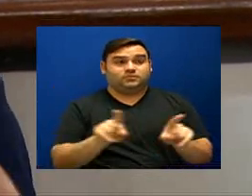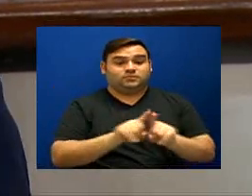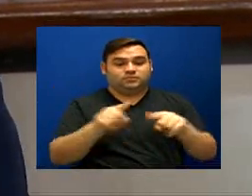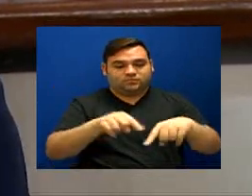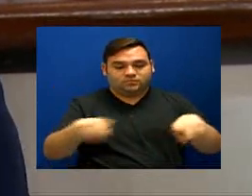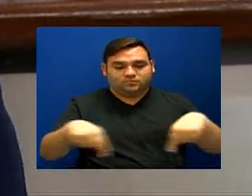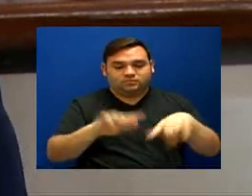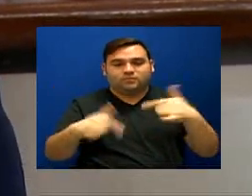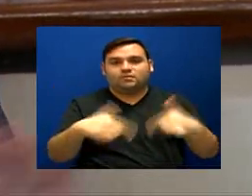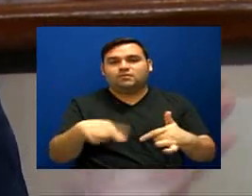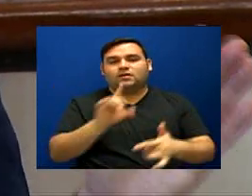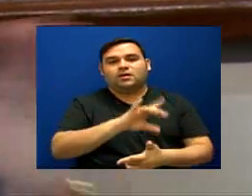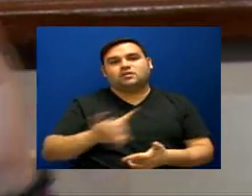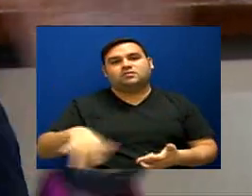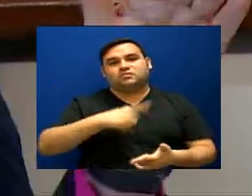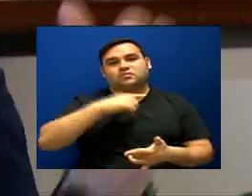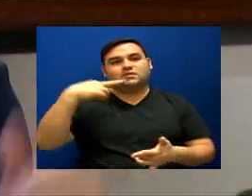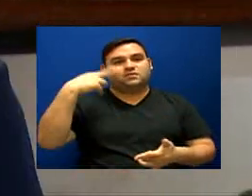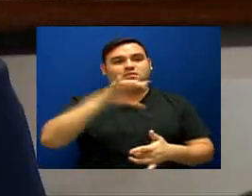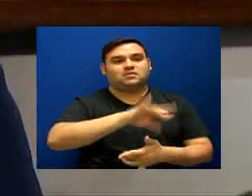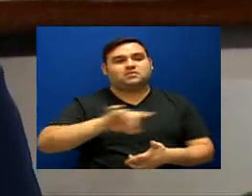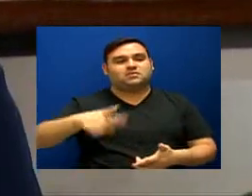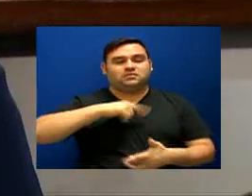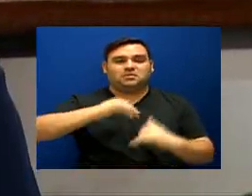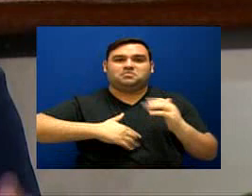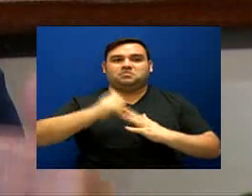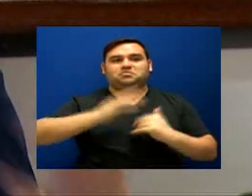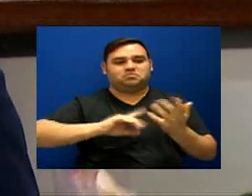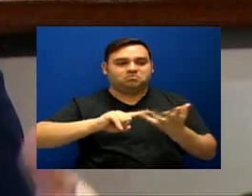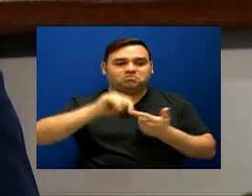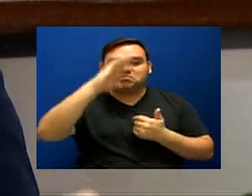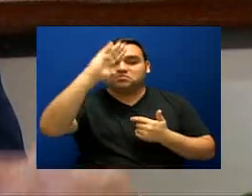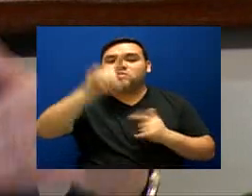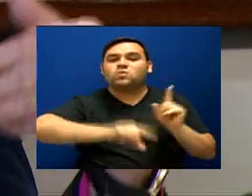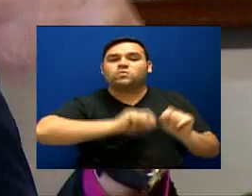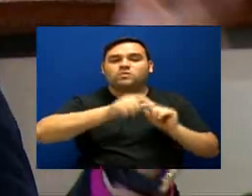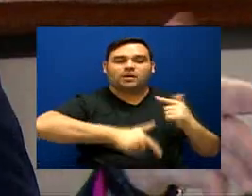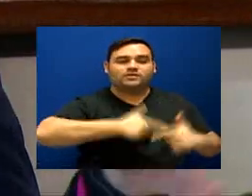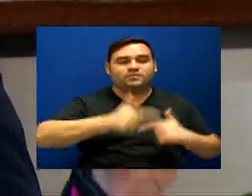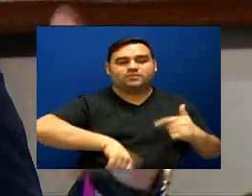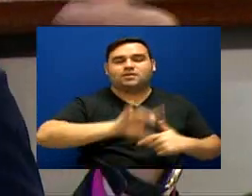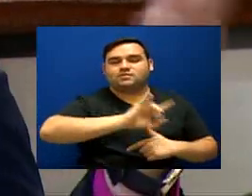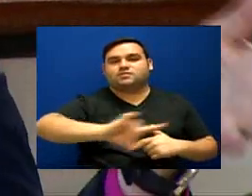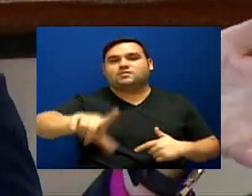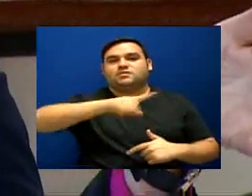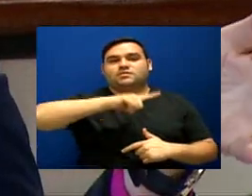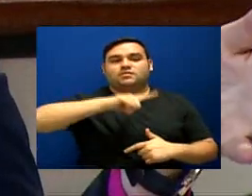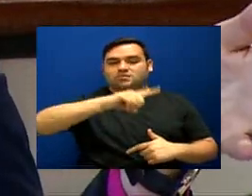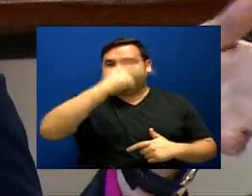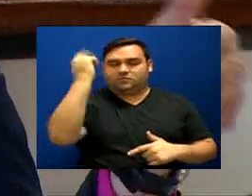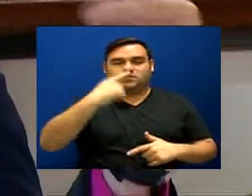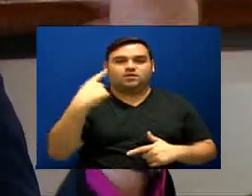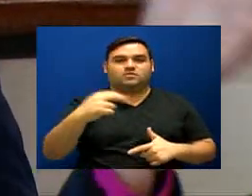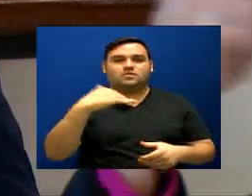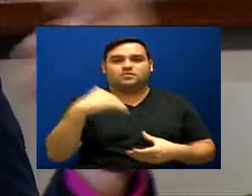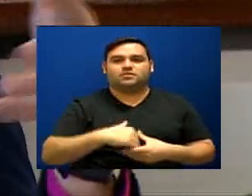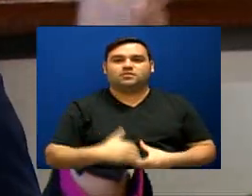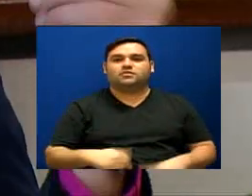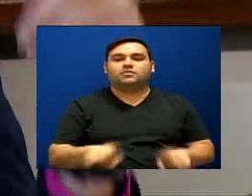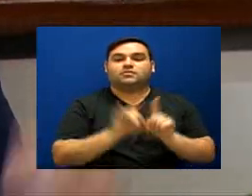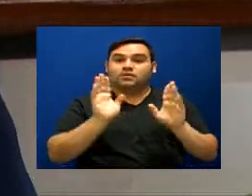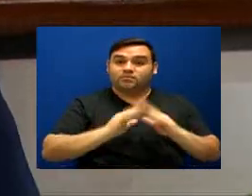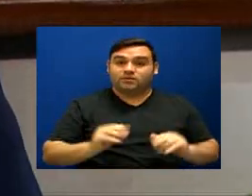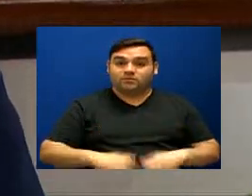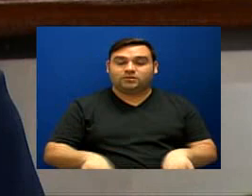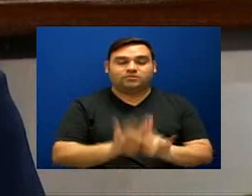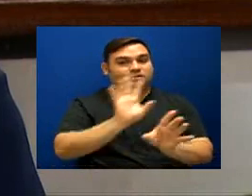gabinetes. Como disse o vereador Hélio, cada vereador tem as suas prioridades, a sua forma de trabalhar, os seus eleitores, que cobram isto